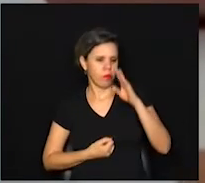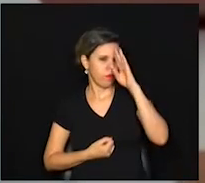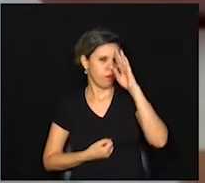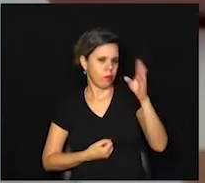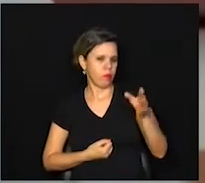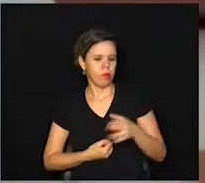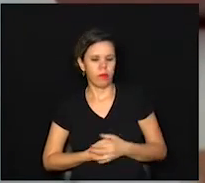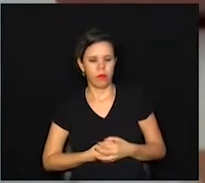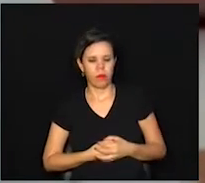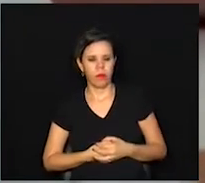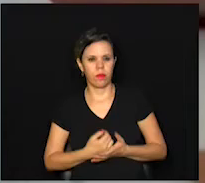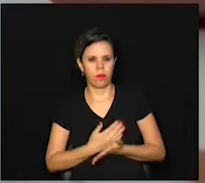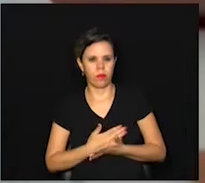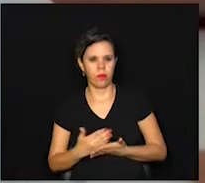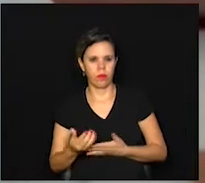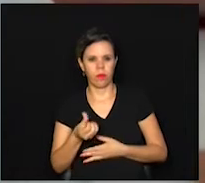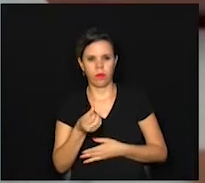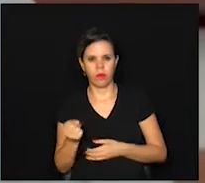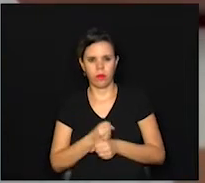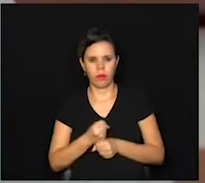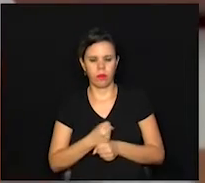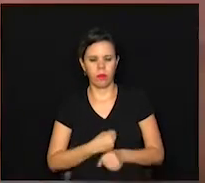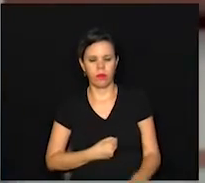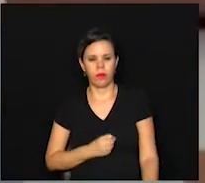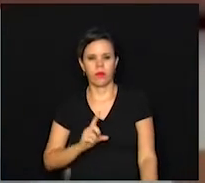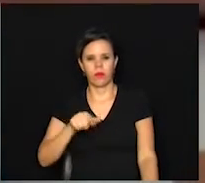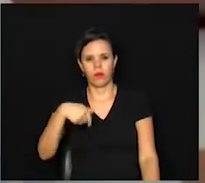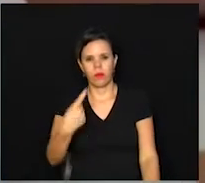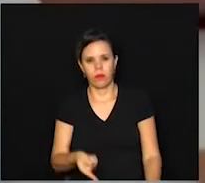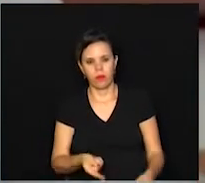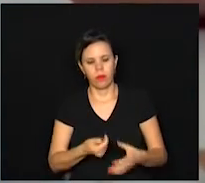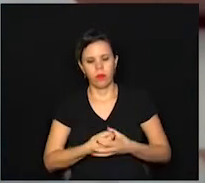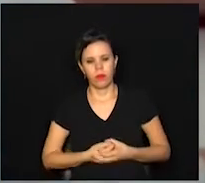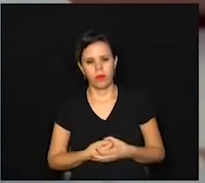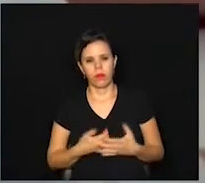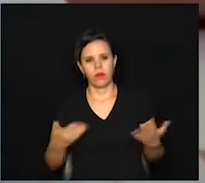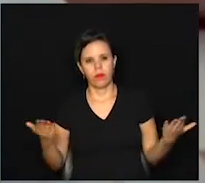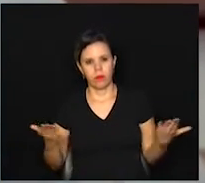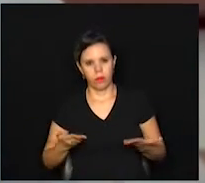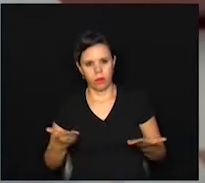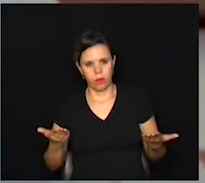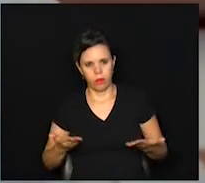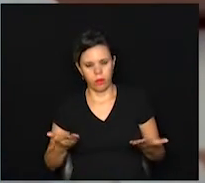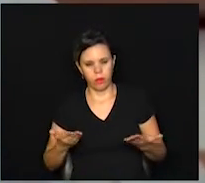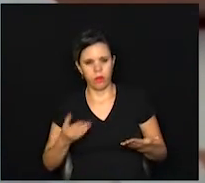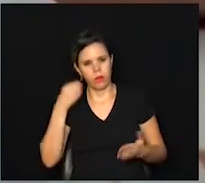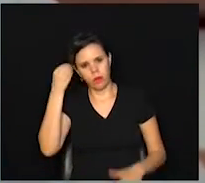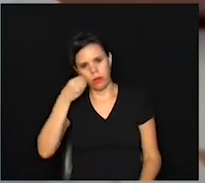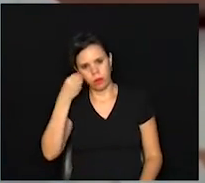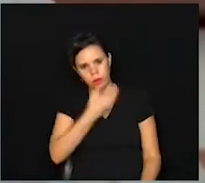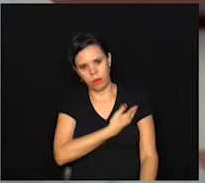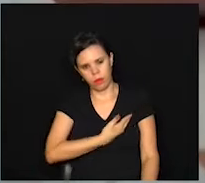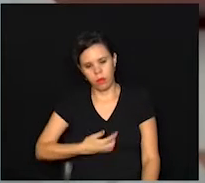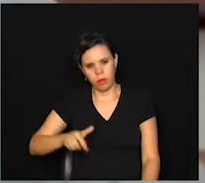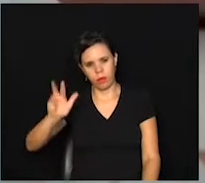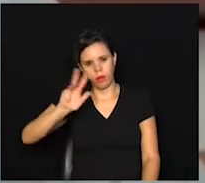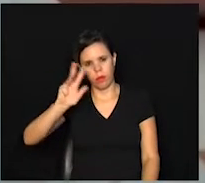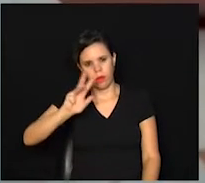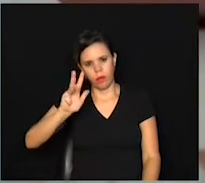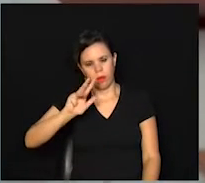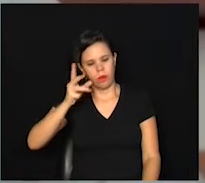principalmente no início dos anos 60 e depois, agora, na experiência do governo Lula e do governo